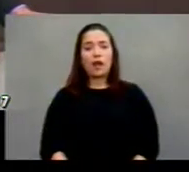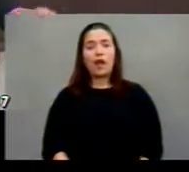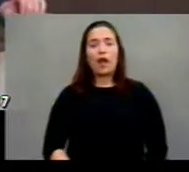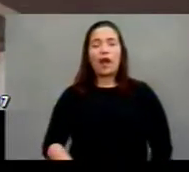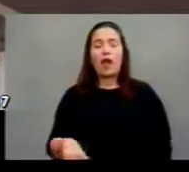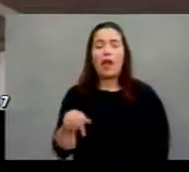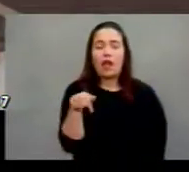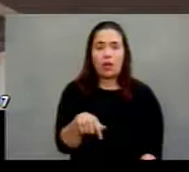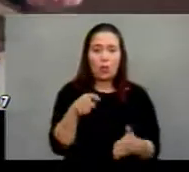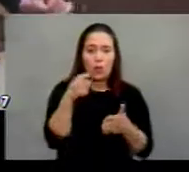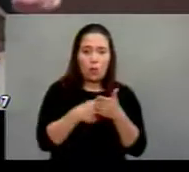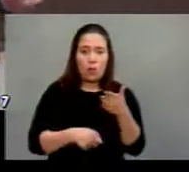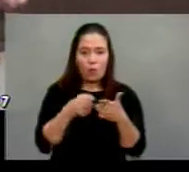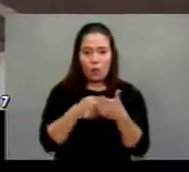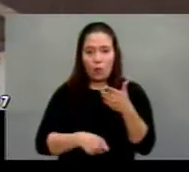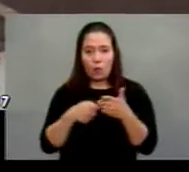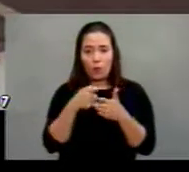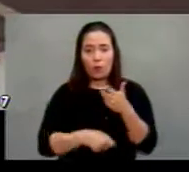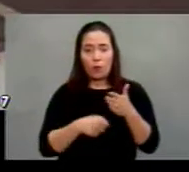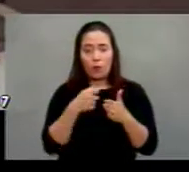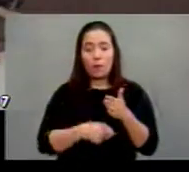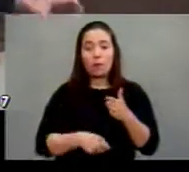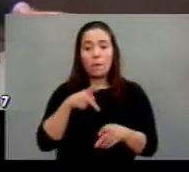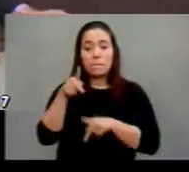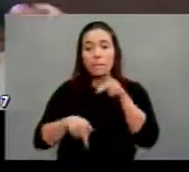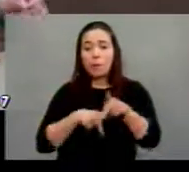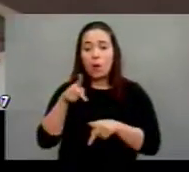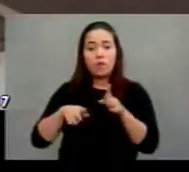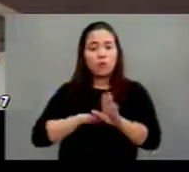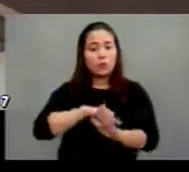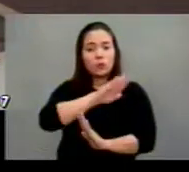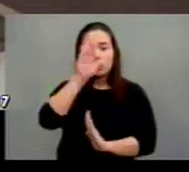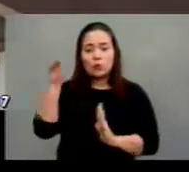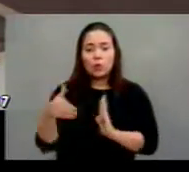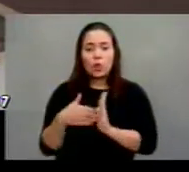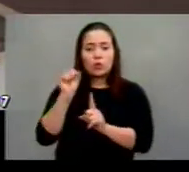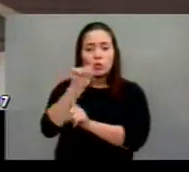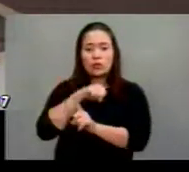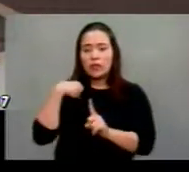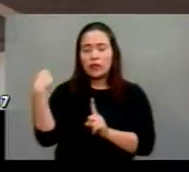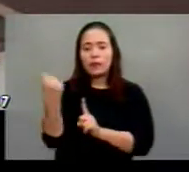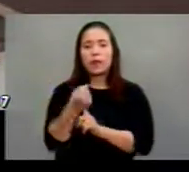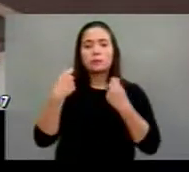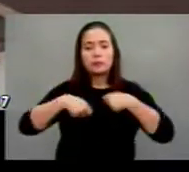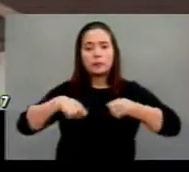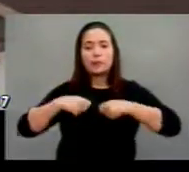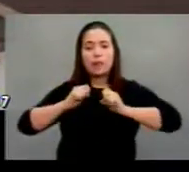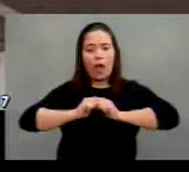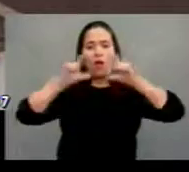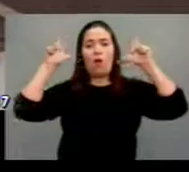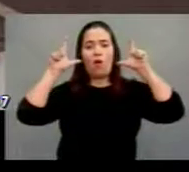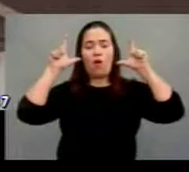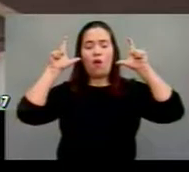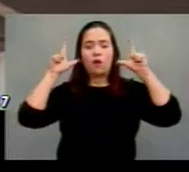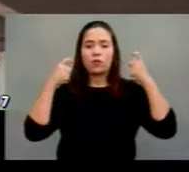uma luta de uma corporação, é uma luta de um povo inteiro, de uma sociedade inteira, para não ver a sua